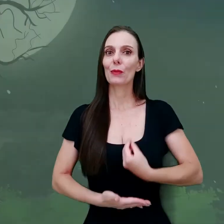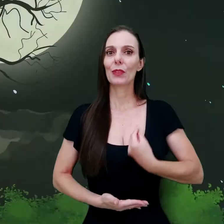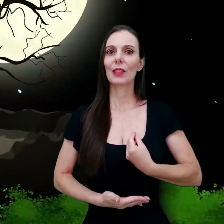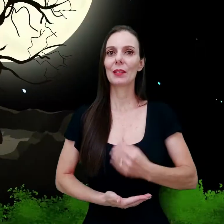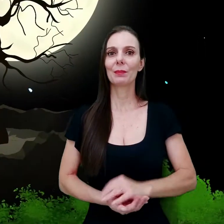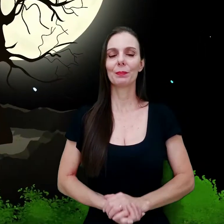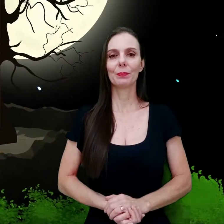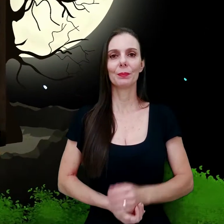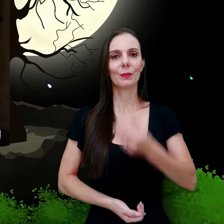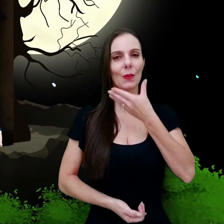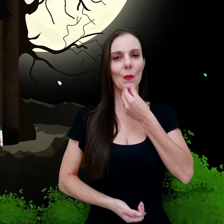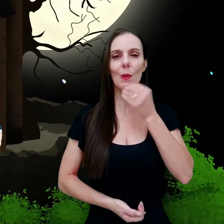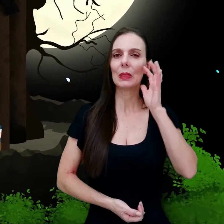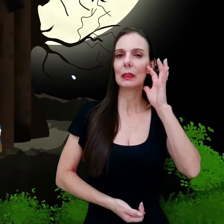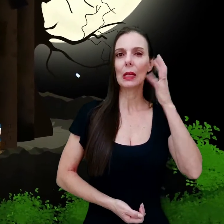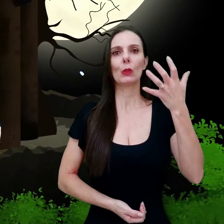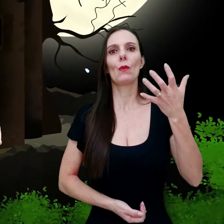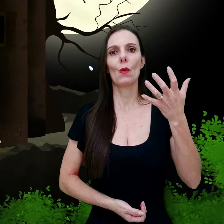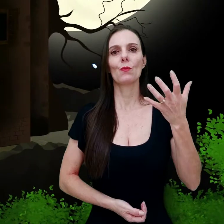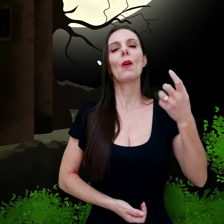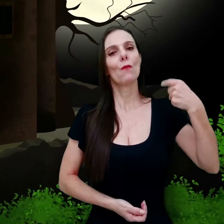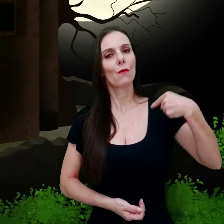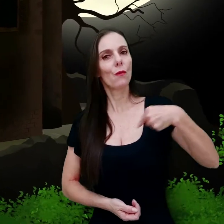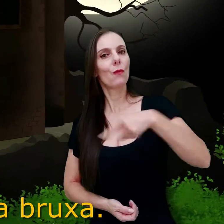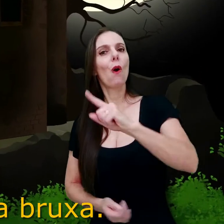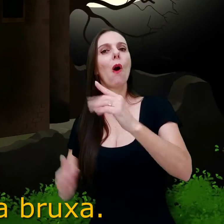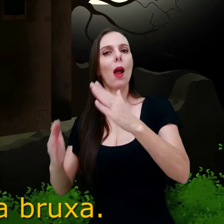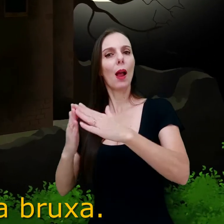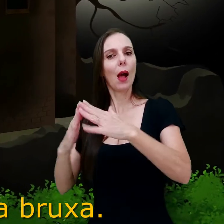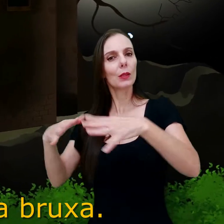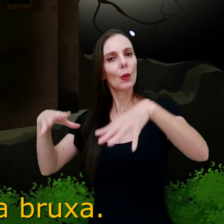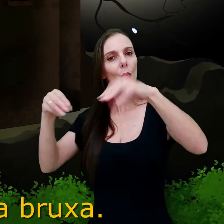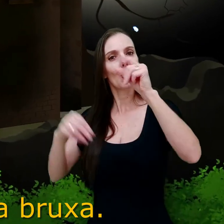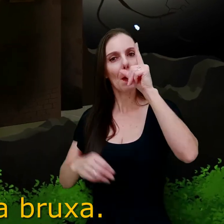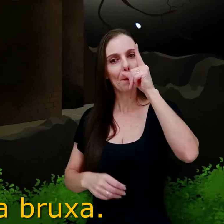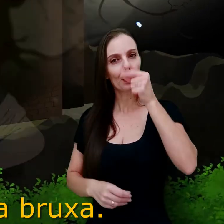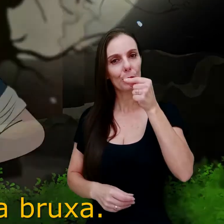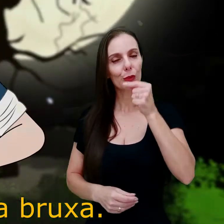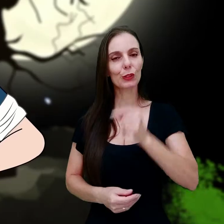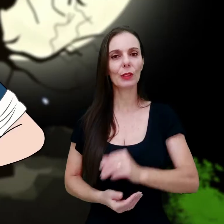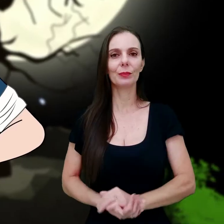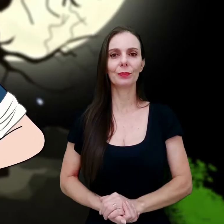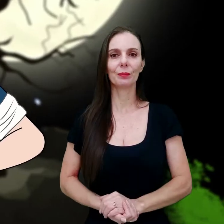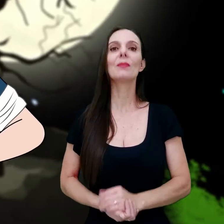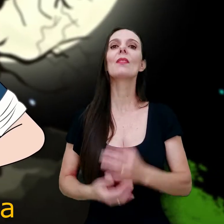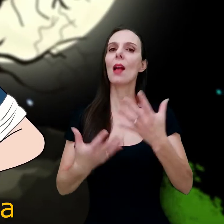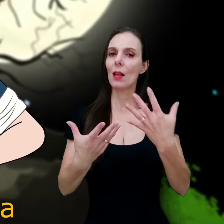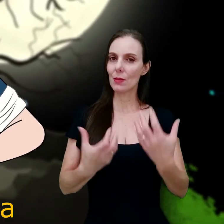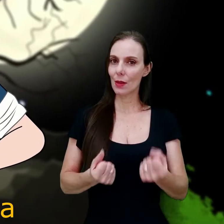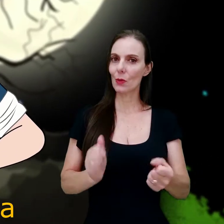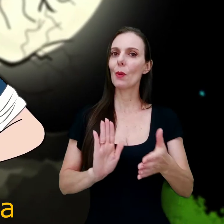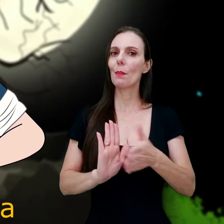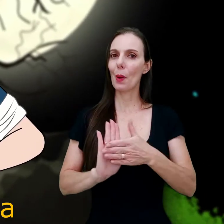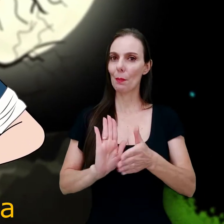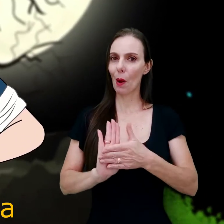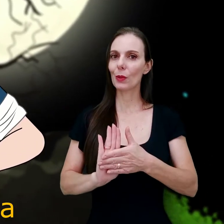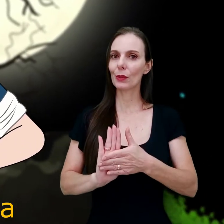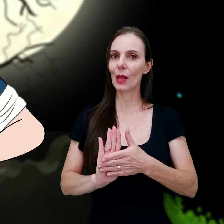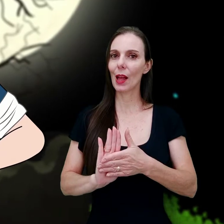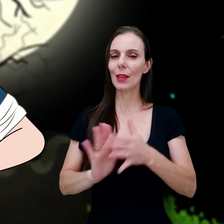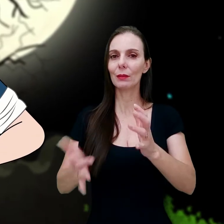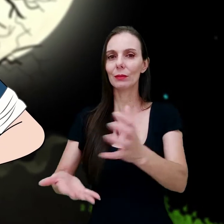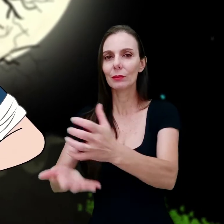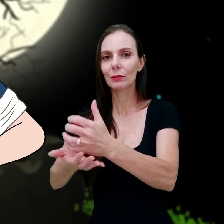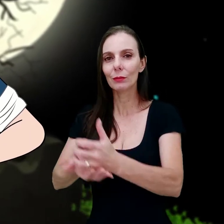bebê. Então ele voltou atrás na sua decisão e foi novamente atrás da bruxa. Ele aceitou a sua